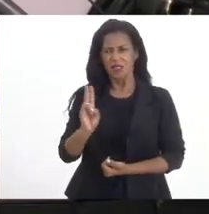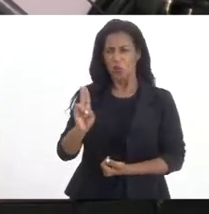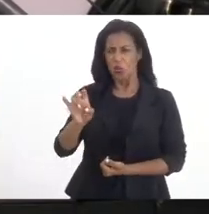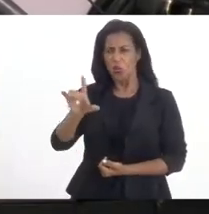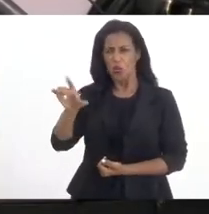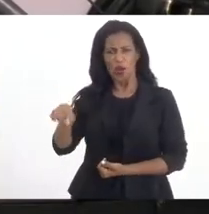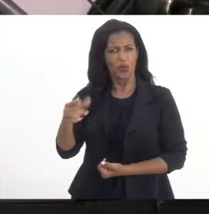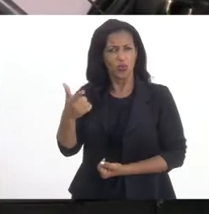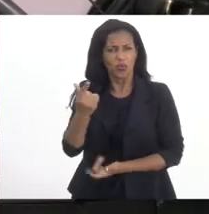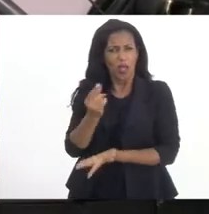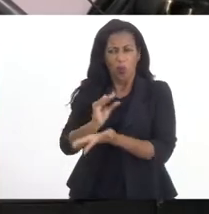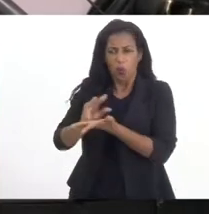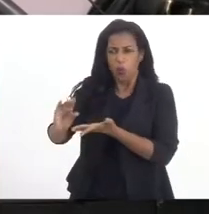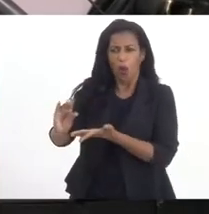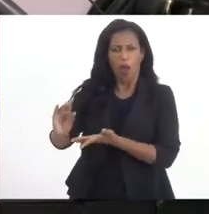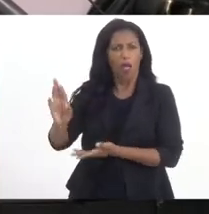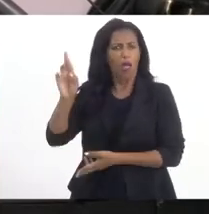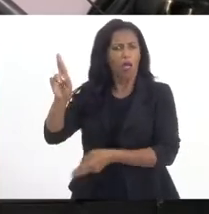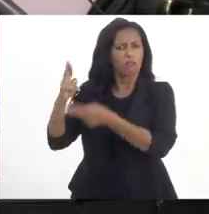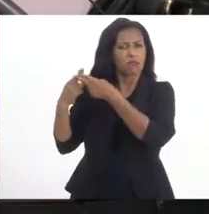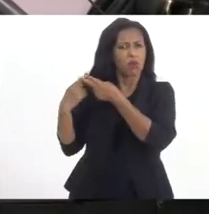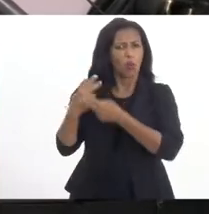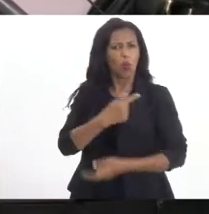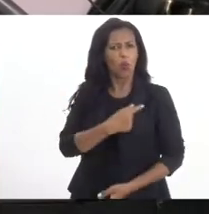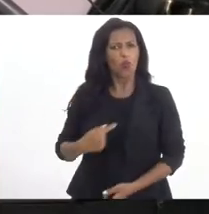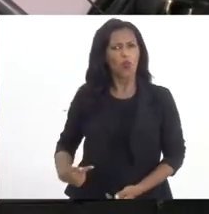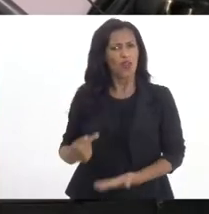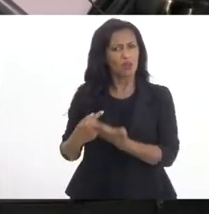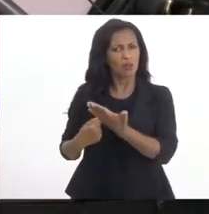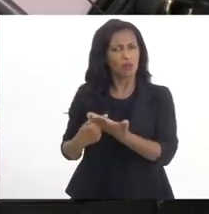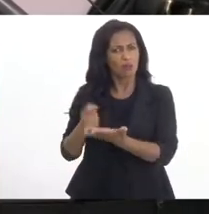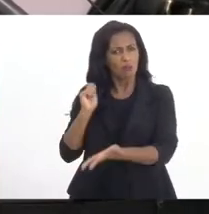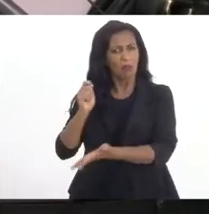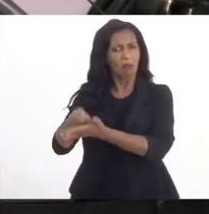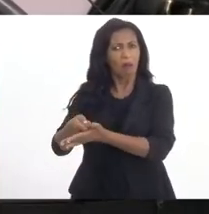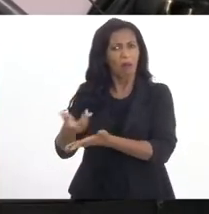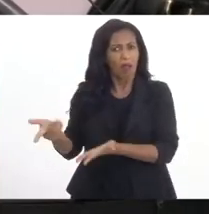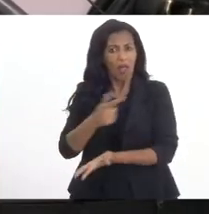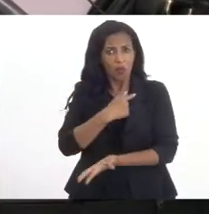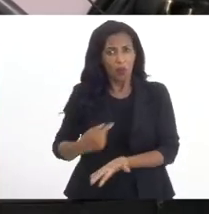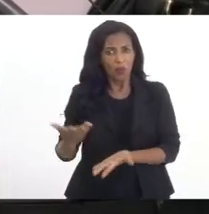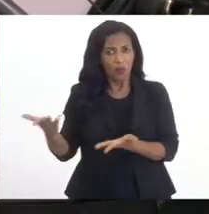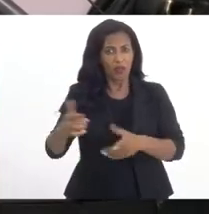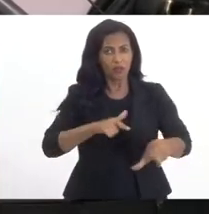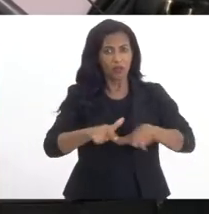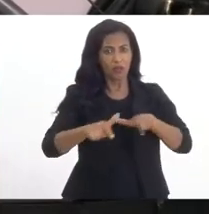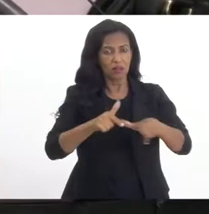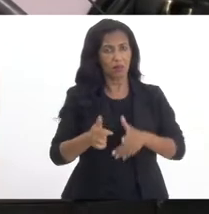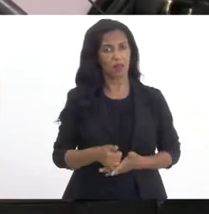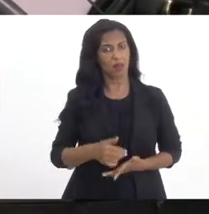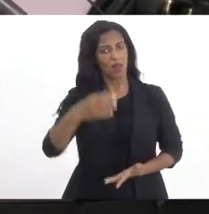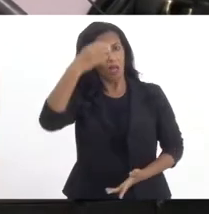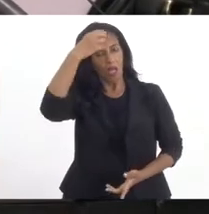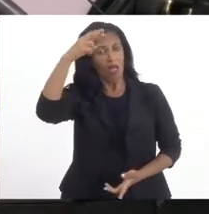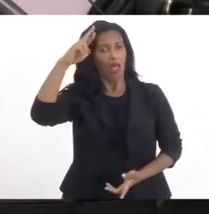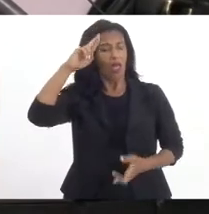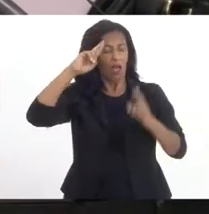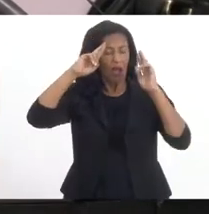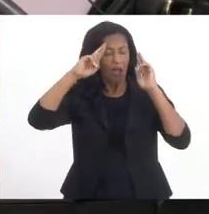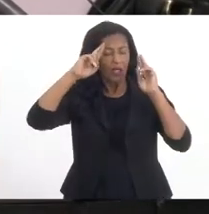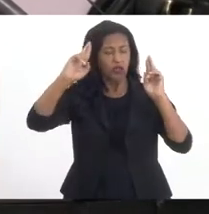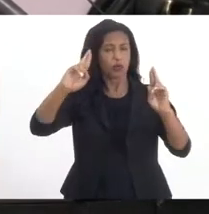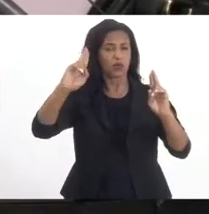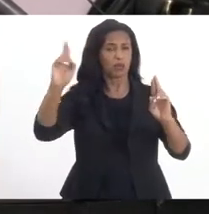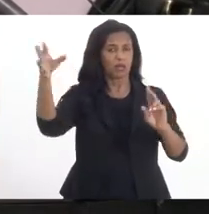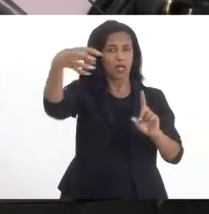de responsabilidade do governo do Estado. É o governador Cláudio Castro. Ele não é o governador em exercício, a responsabilidade é dele. Se não foi feito